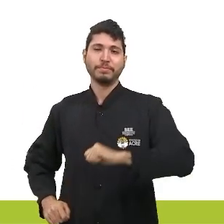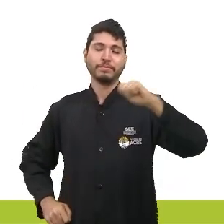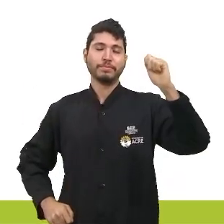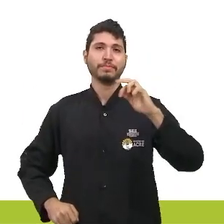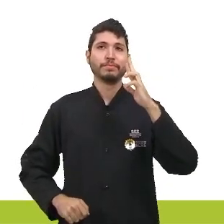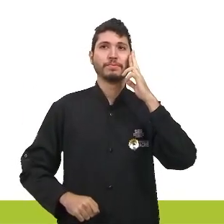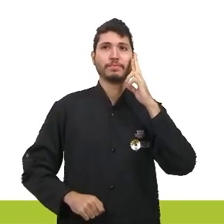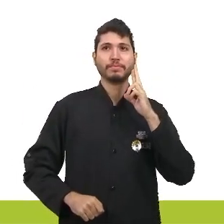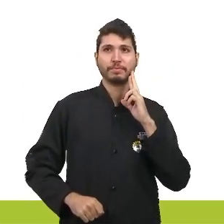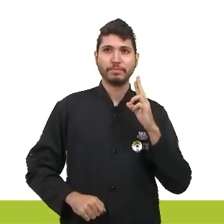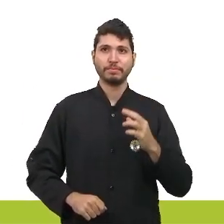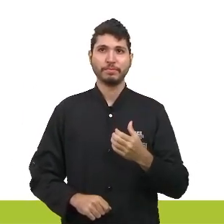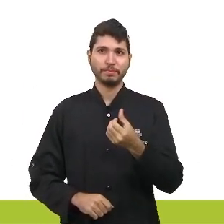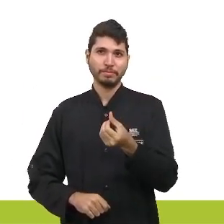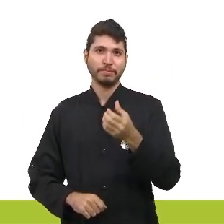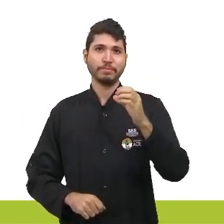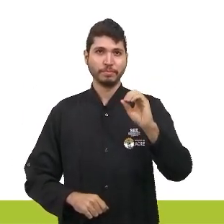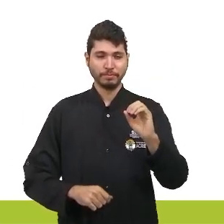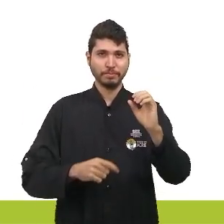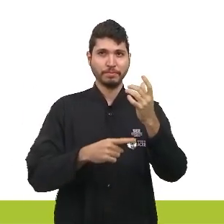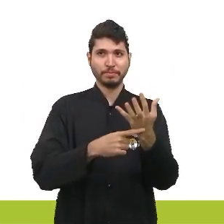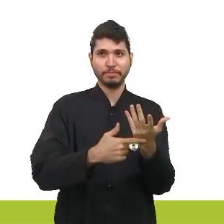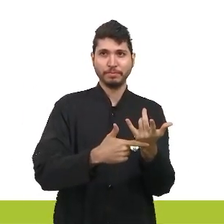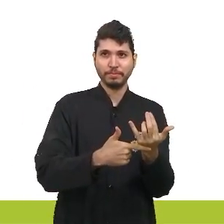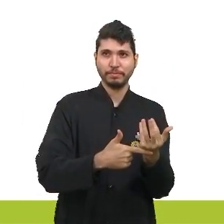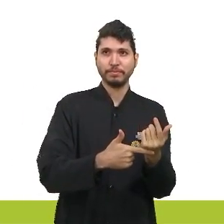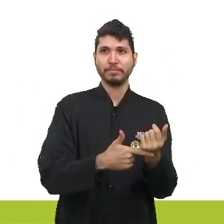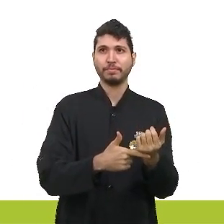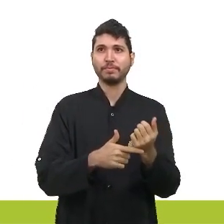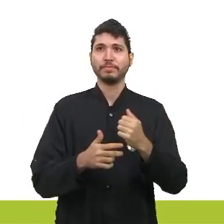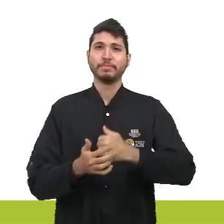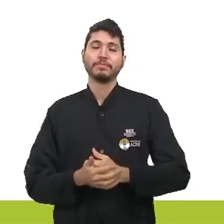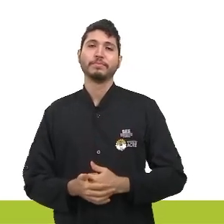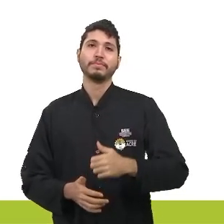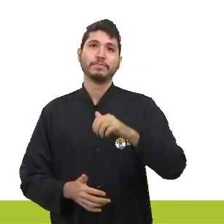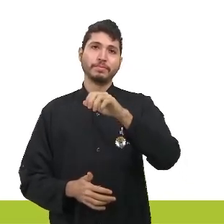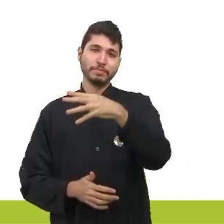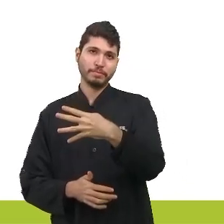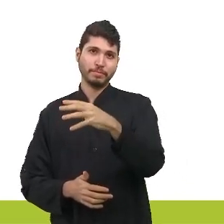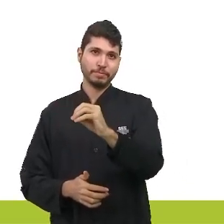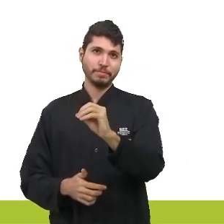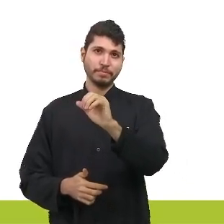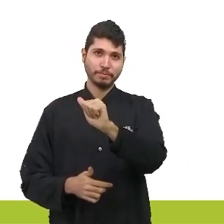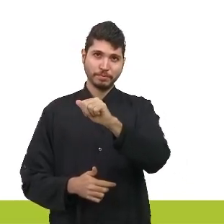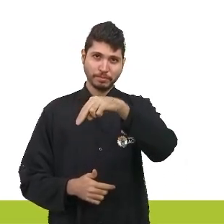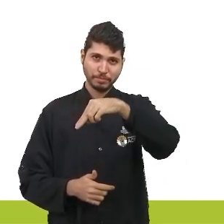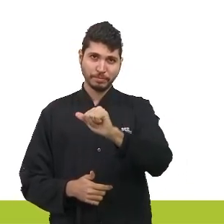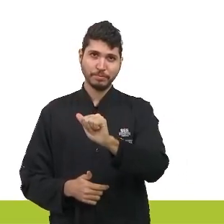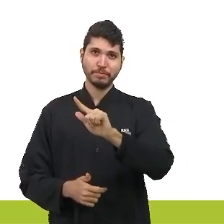Rondonienses, há 60 algebristas e analista 40, no total de 100 rondonienses.